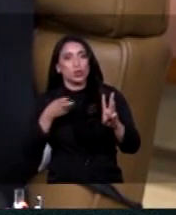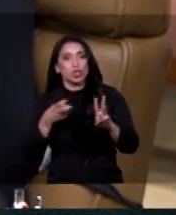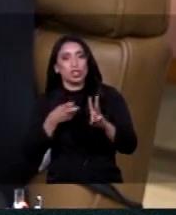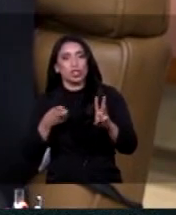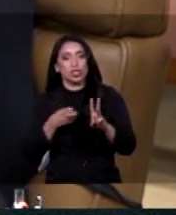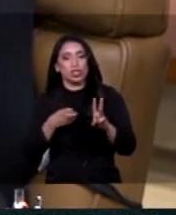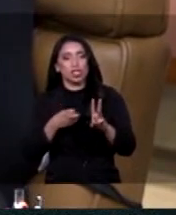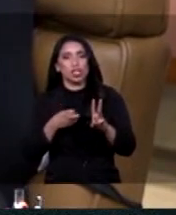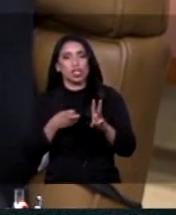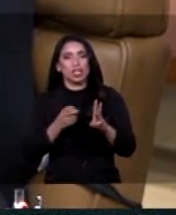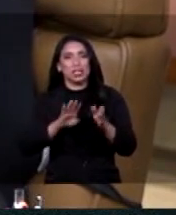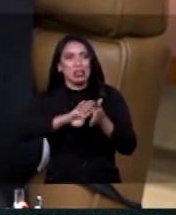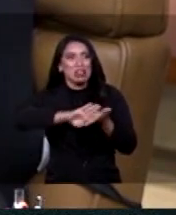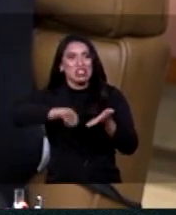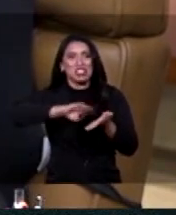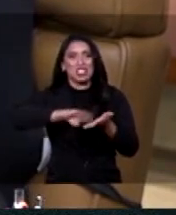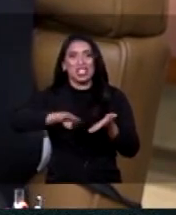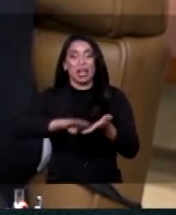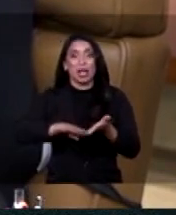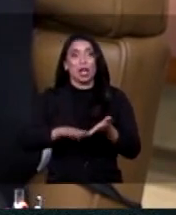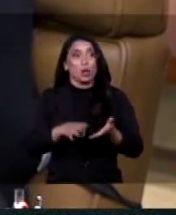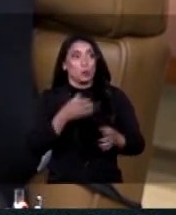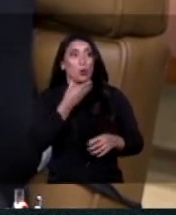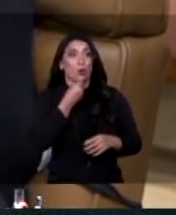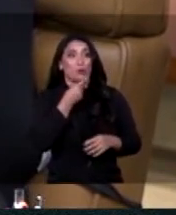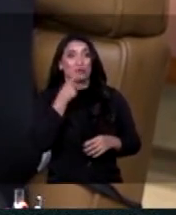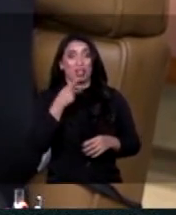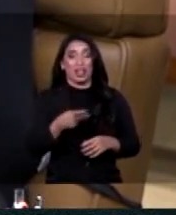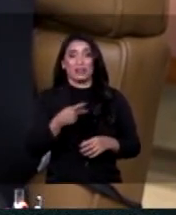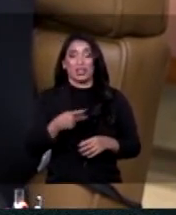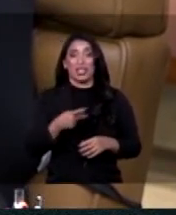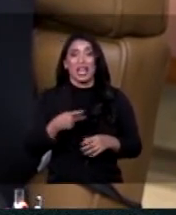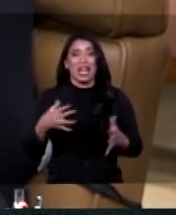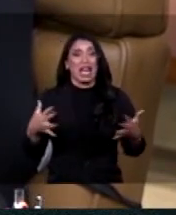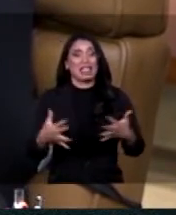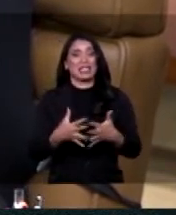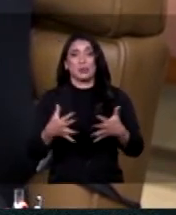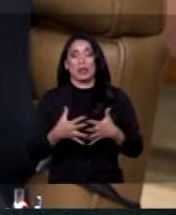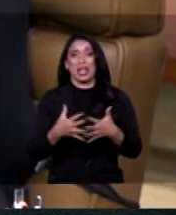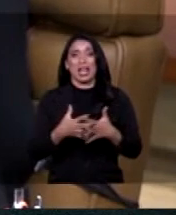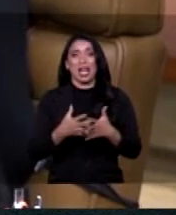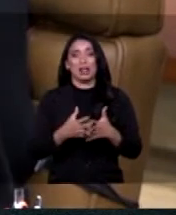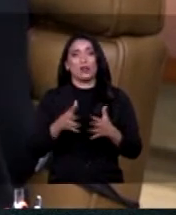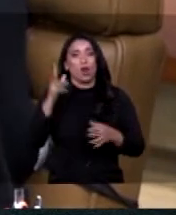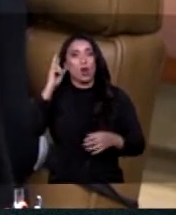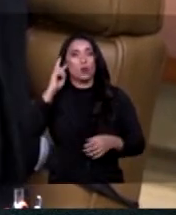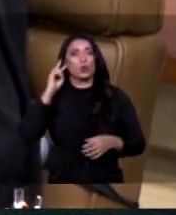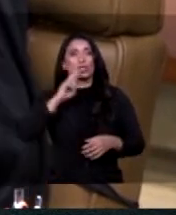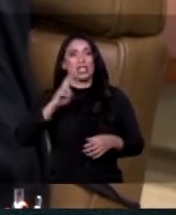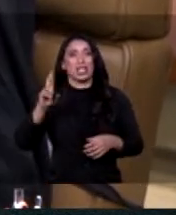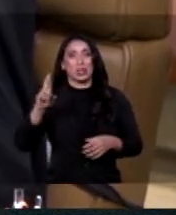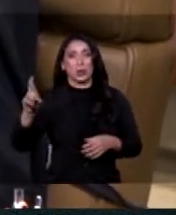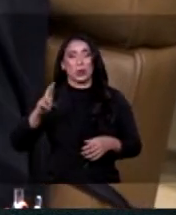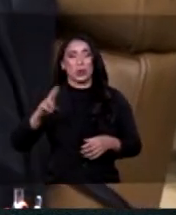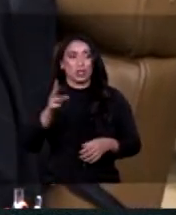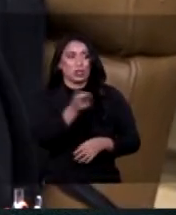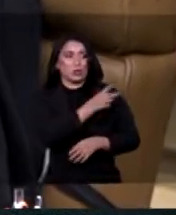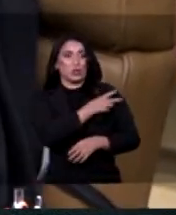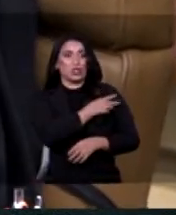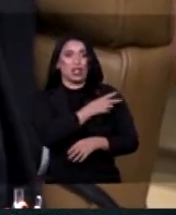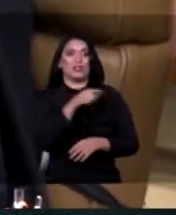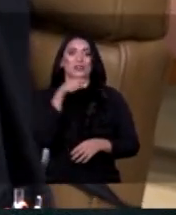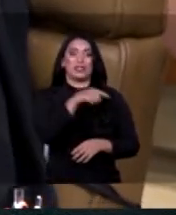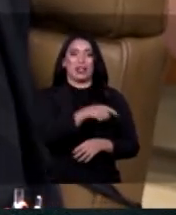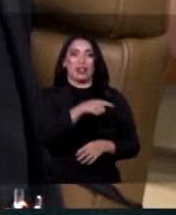Se todos forem reconhecidos, esse percentual, que já é grande, de 14,2%, poderá ir